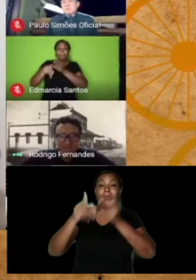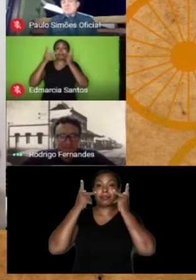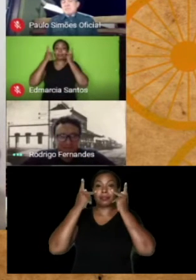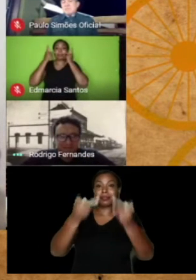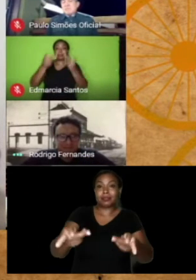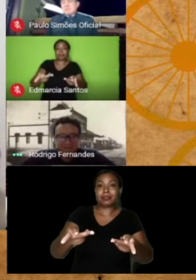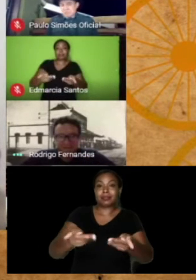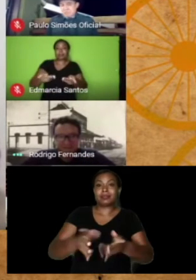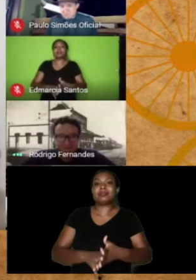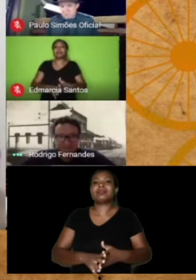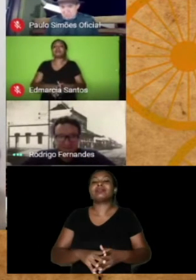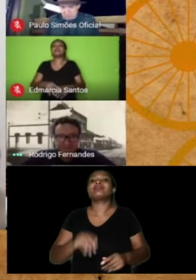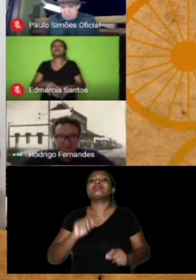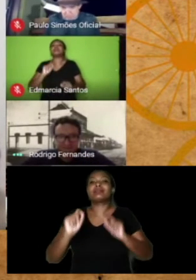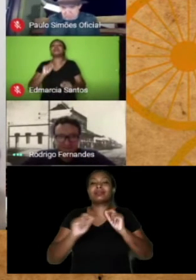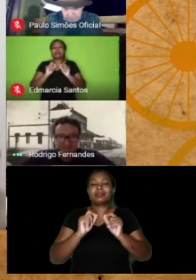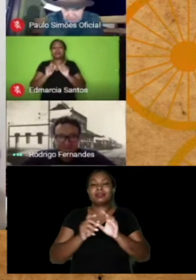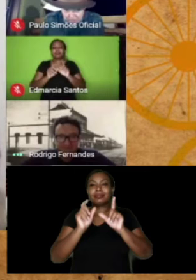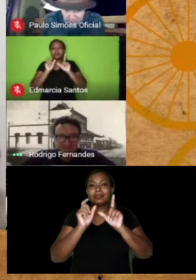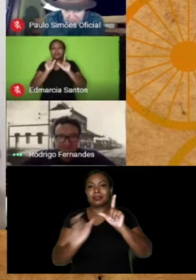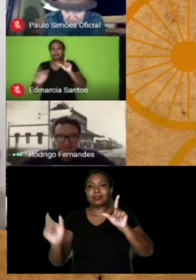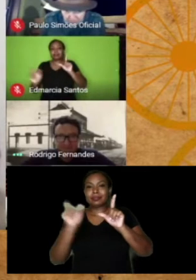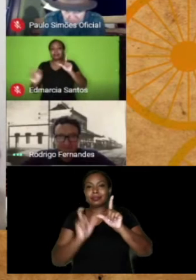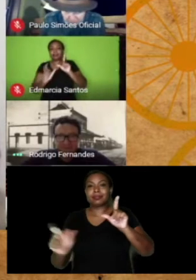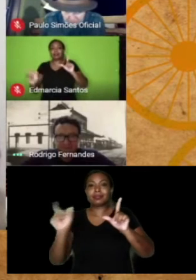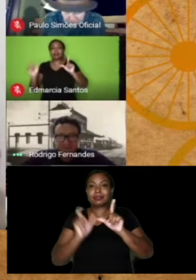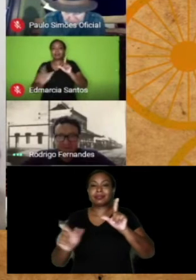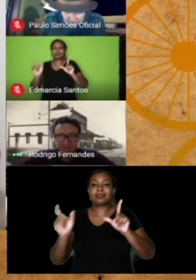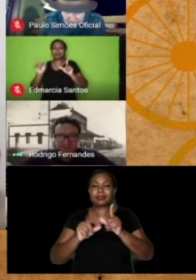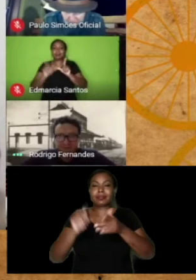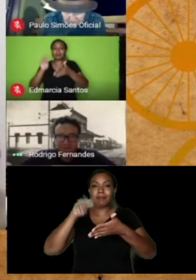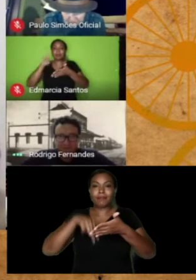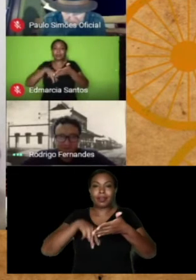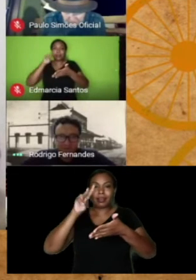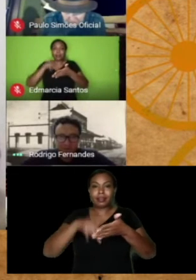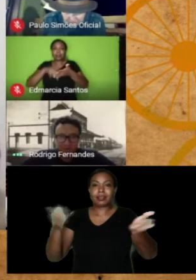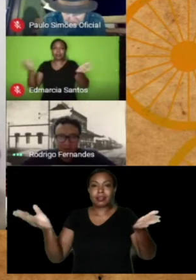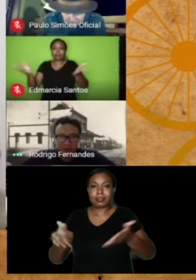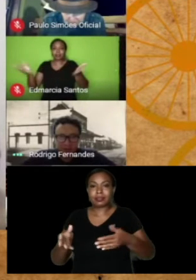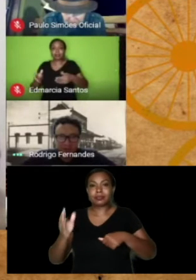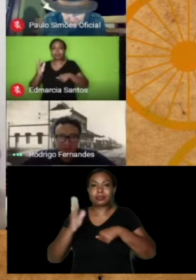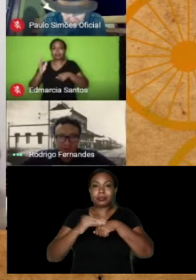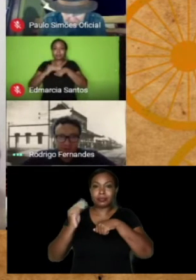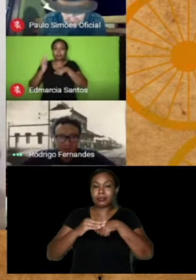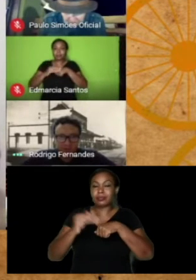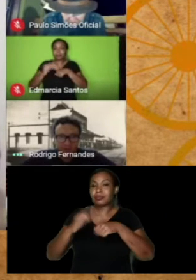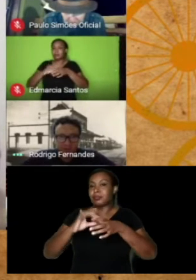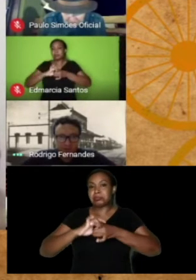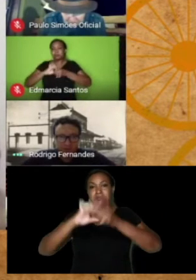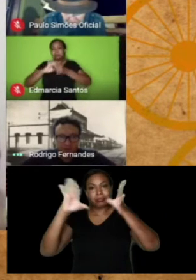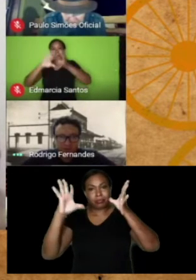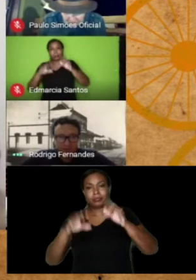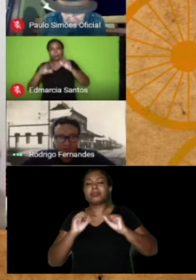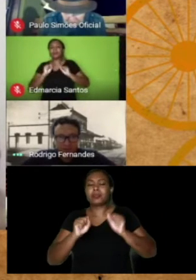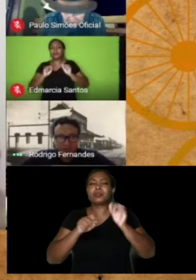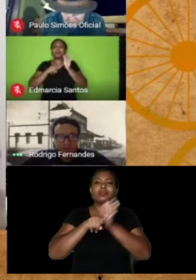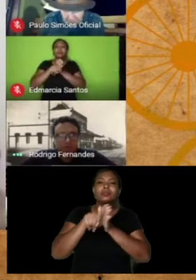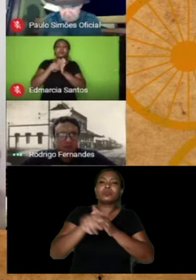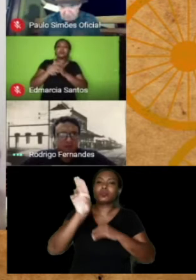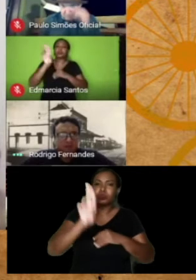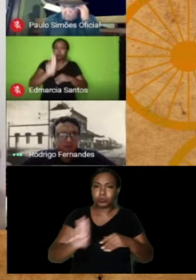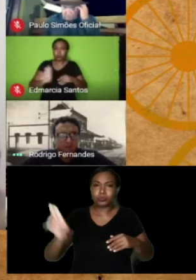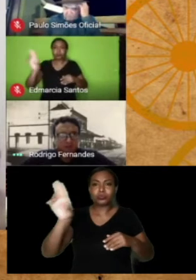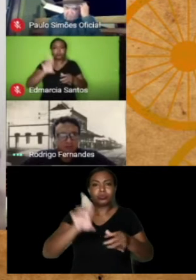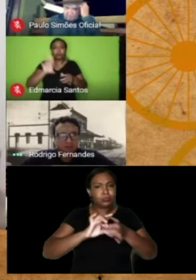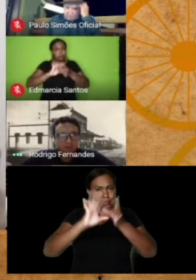convidados que foram feitas pelo chat. Eu vou fazer a leitura e aquele convidado que se sentir à vontade pode fazer uso da